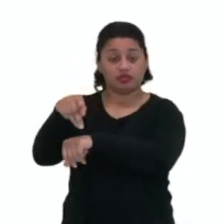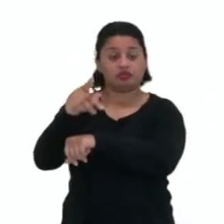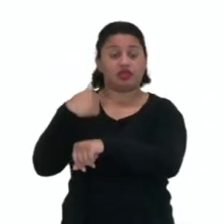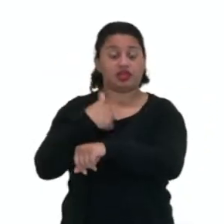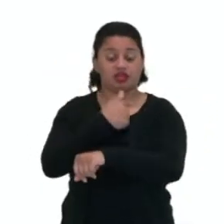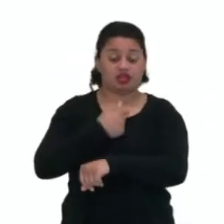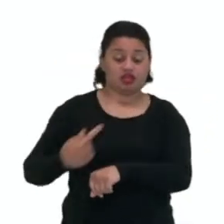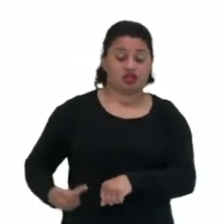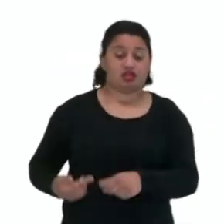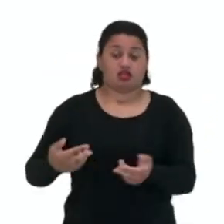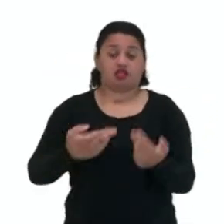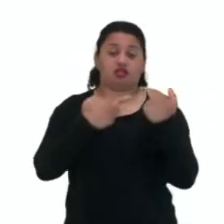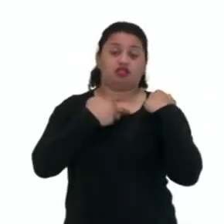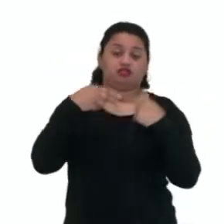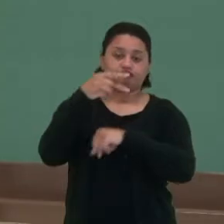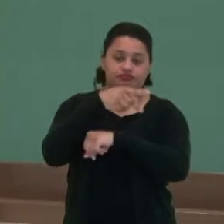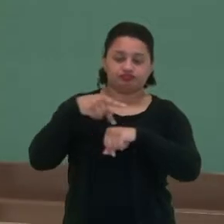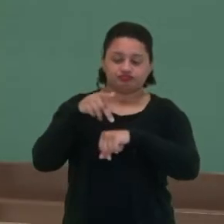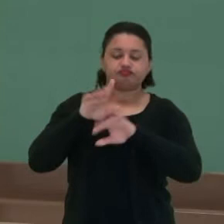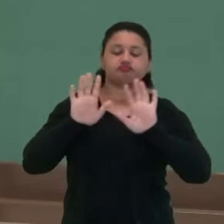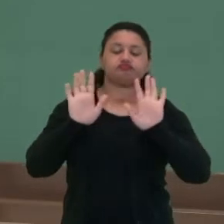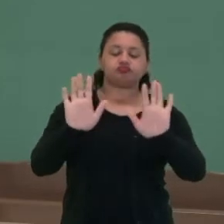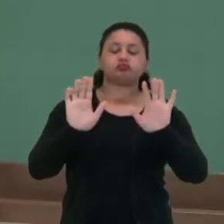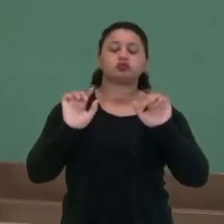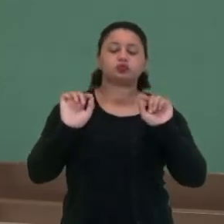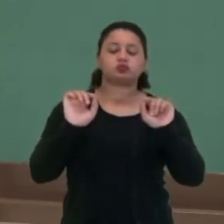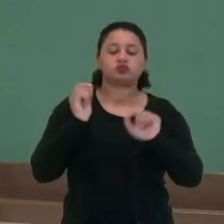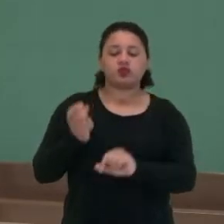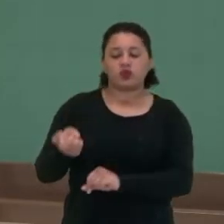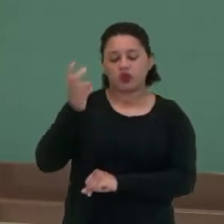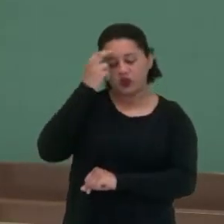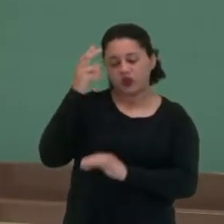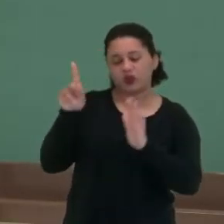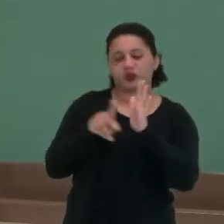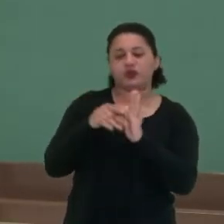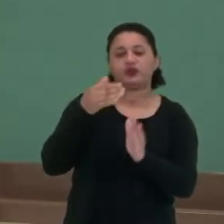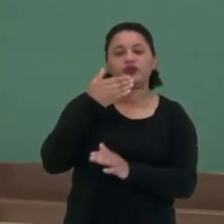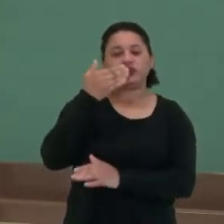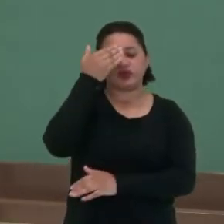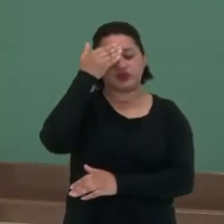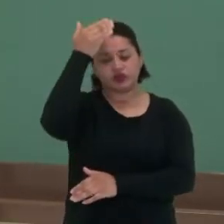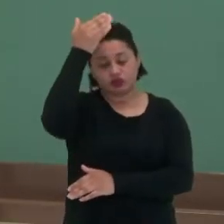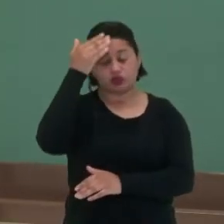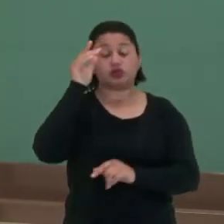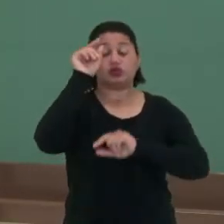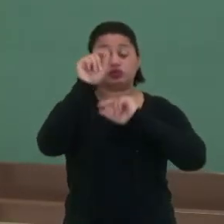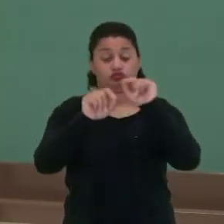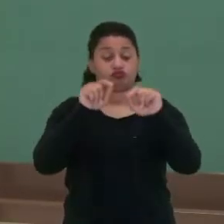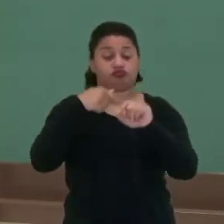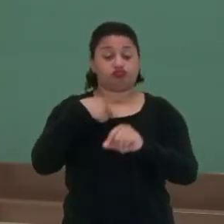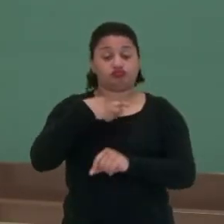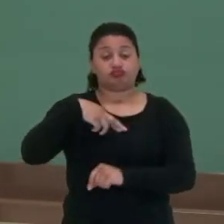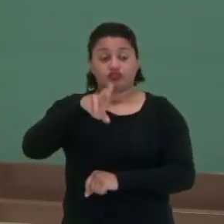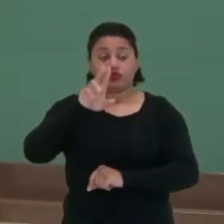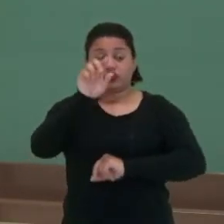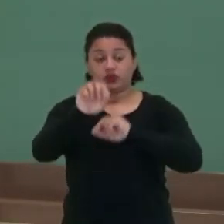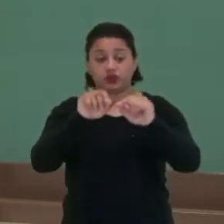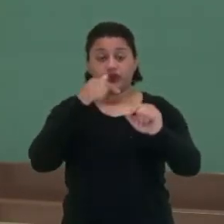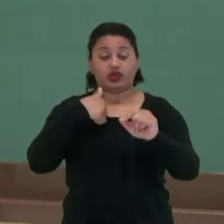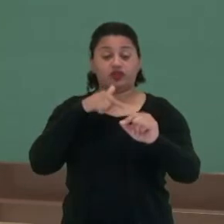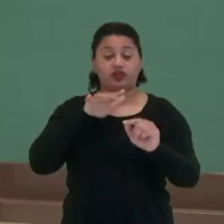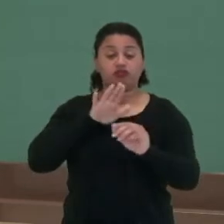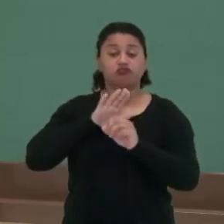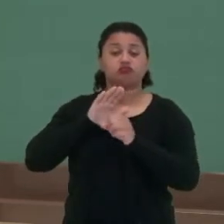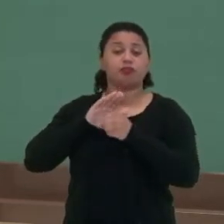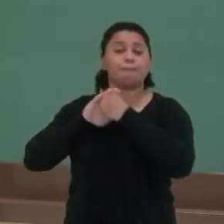o Irã. Então, essa cultura muçulmana, o Islã, ele acabou sendo introduzido no